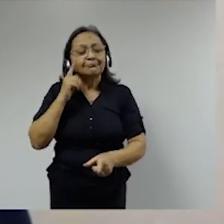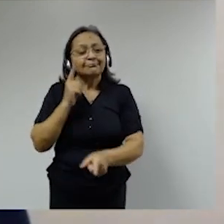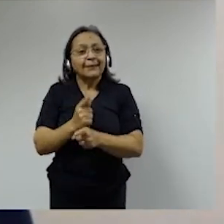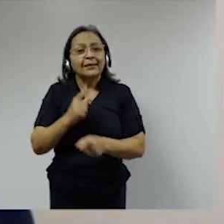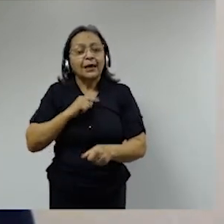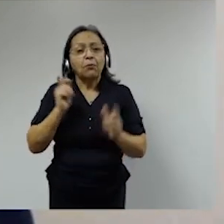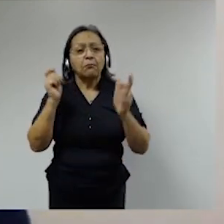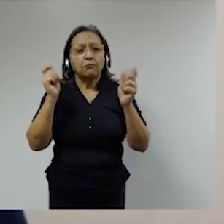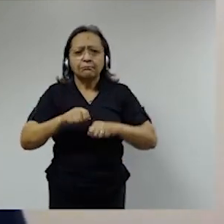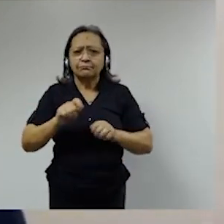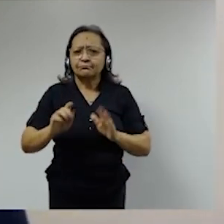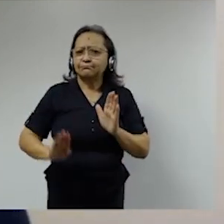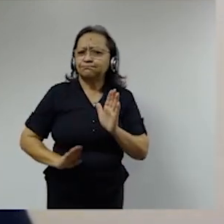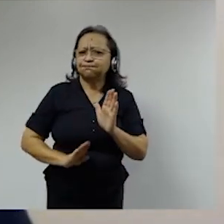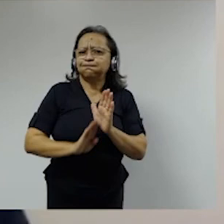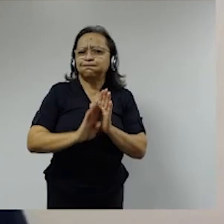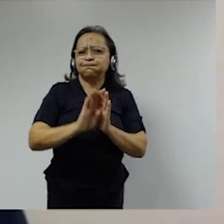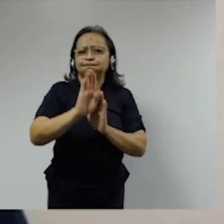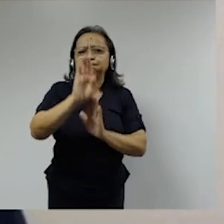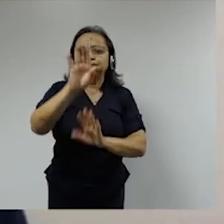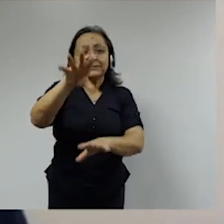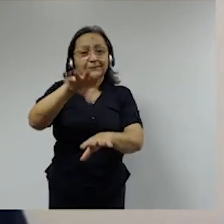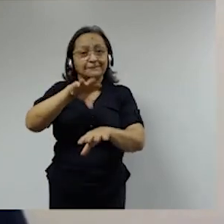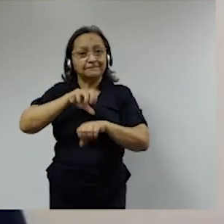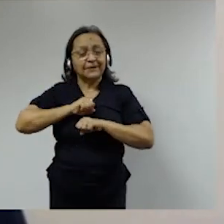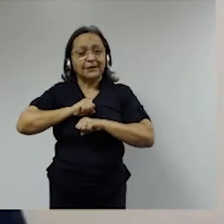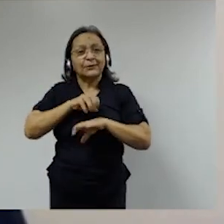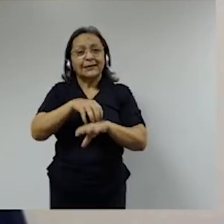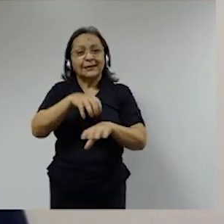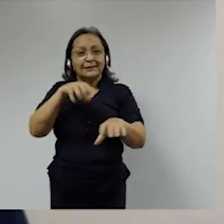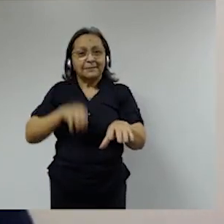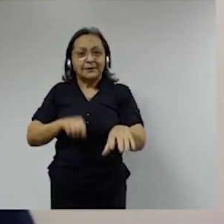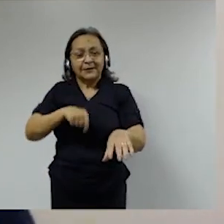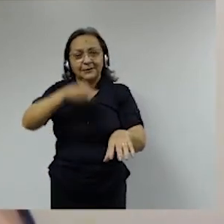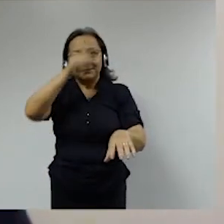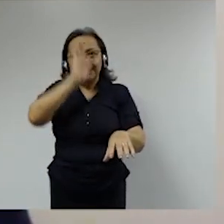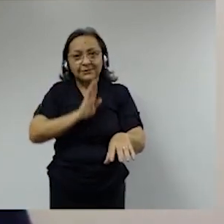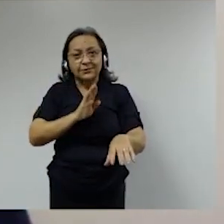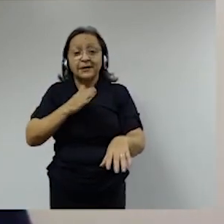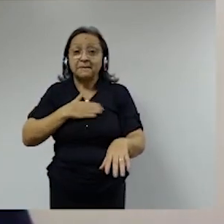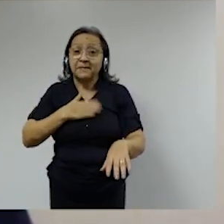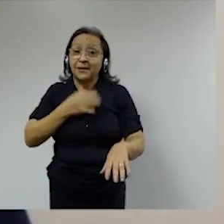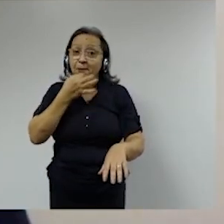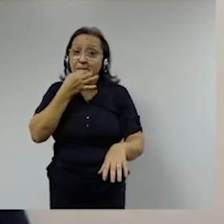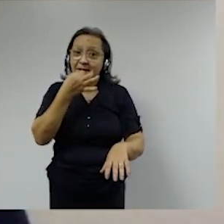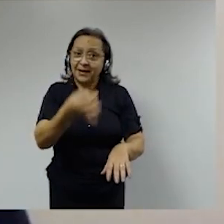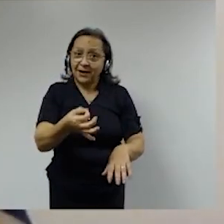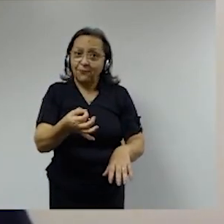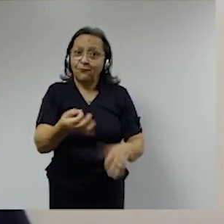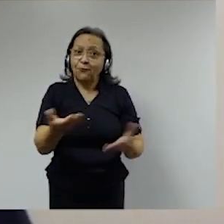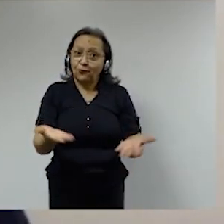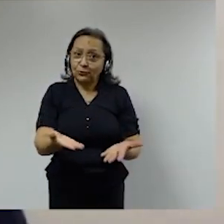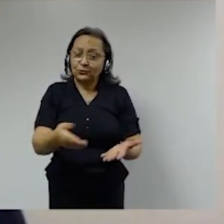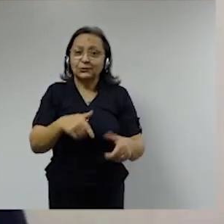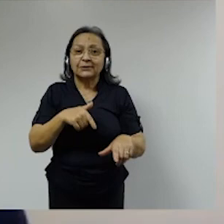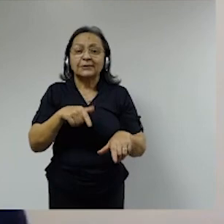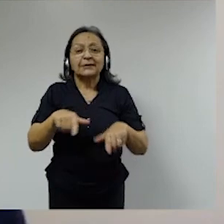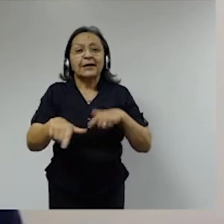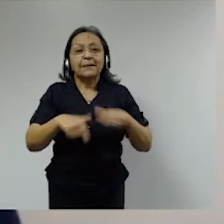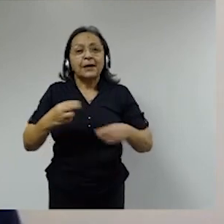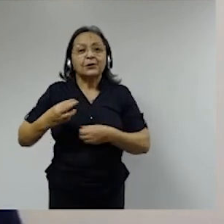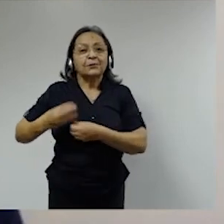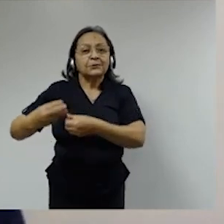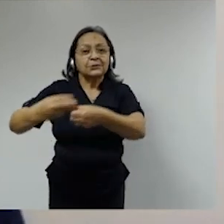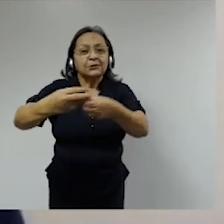potencial elevadíssimo de adoção do teletrabalho no nosso Brasil. Na minha visão, pois o trabalho no domicílio